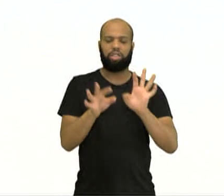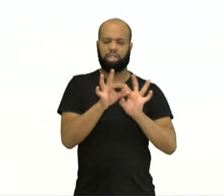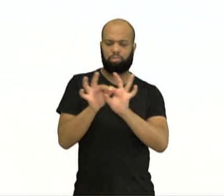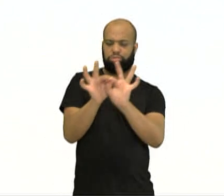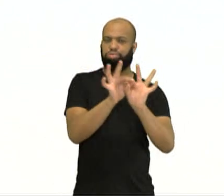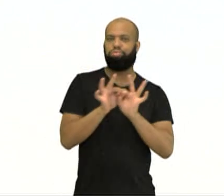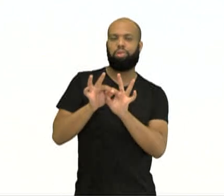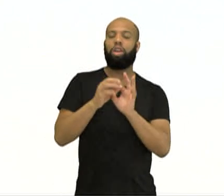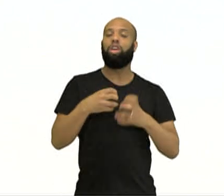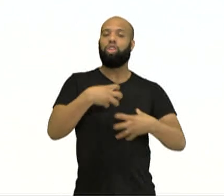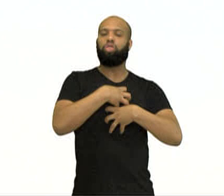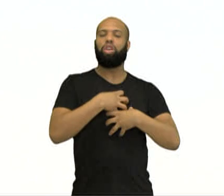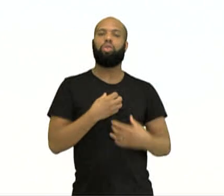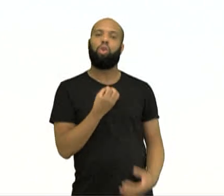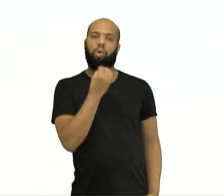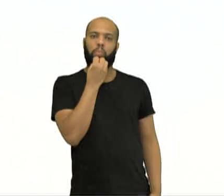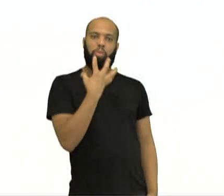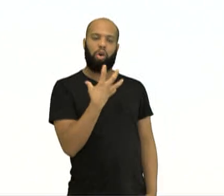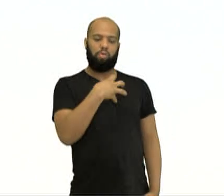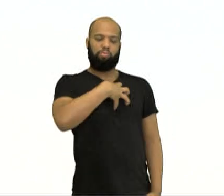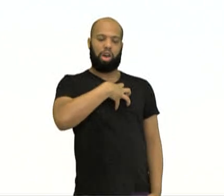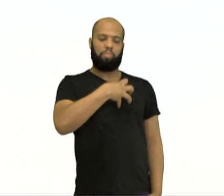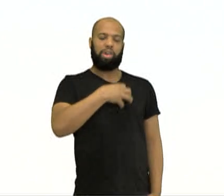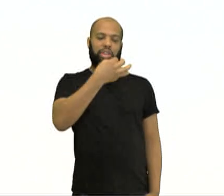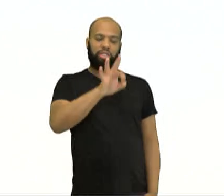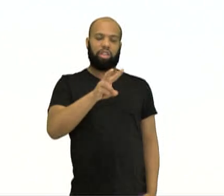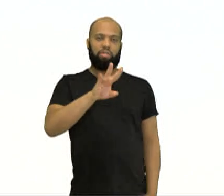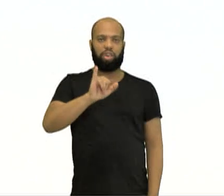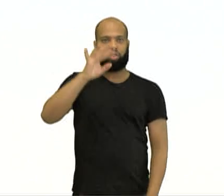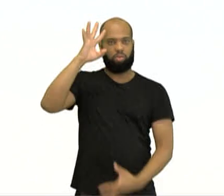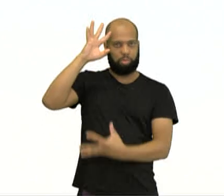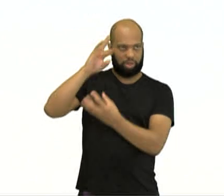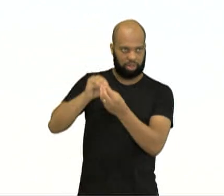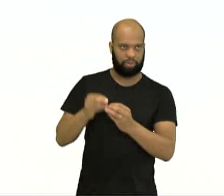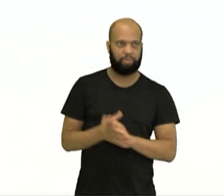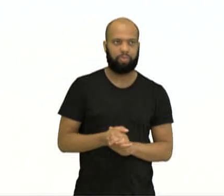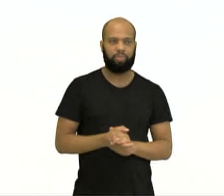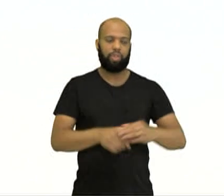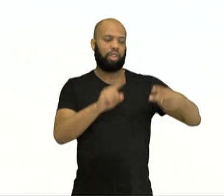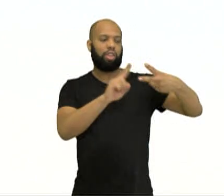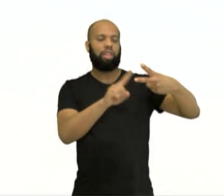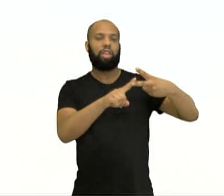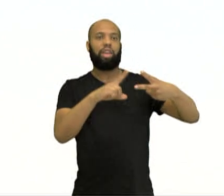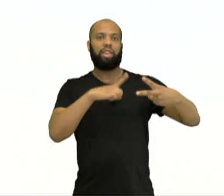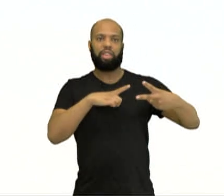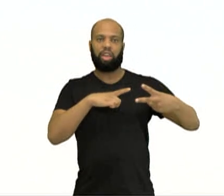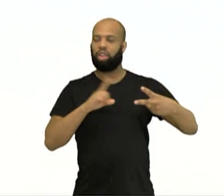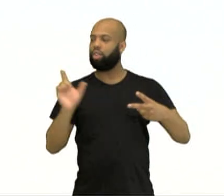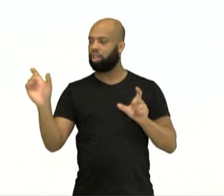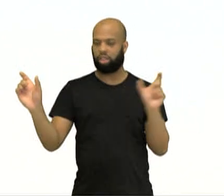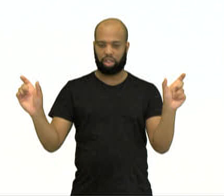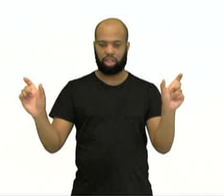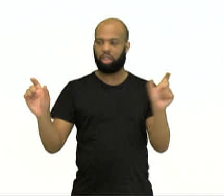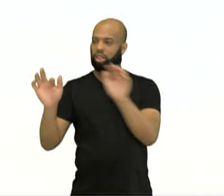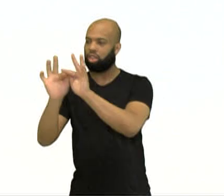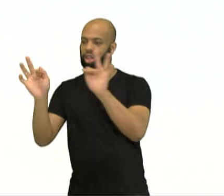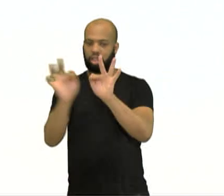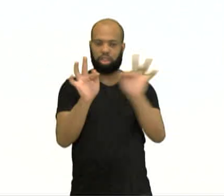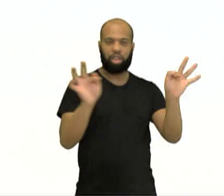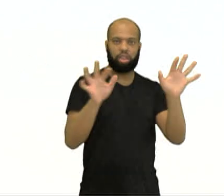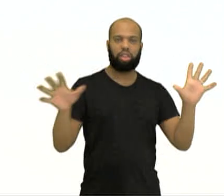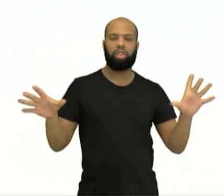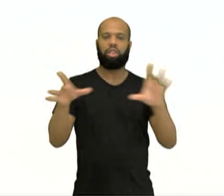harmonia, ou seja, um sentido adequado e compreensível. Já a coesão é o elo entre elementos de um texto. Coesão